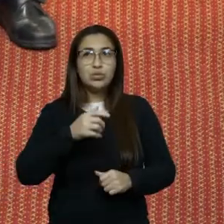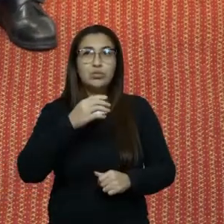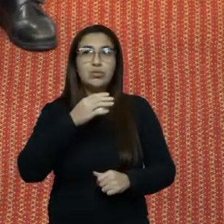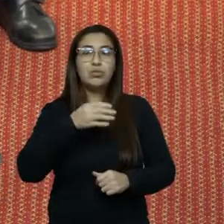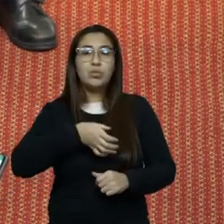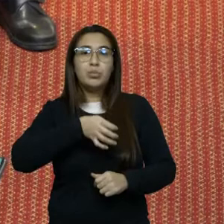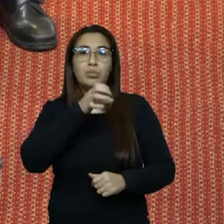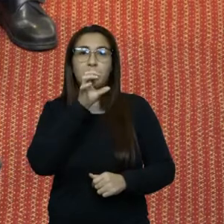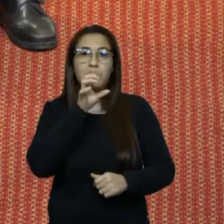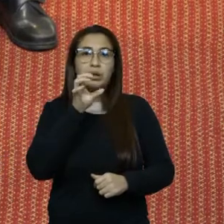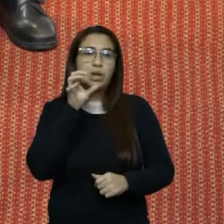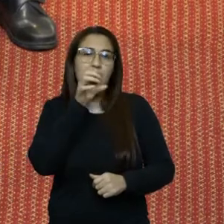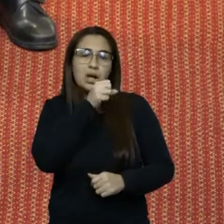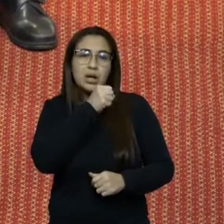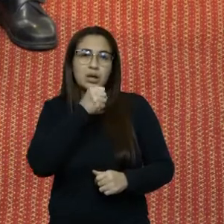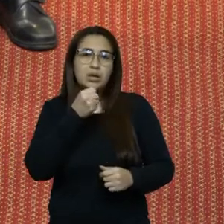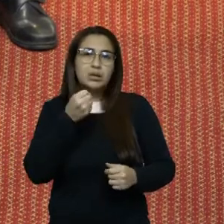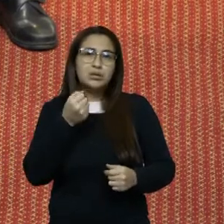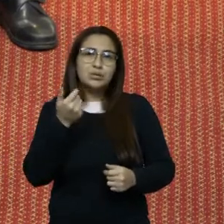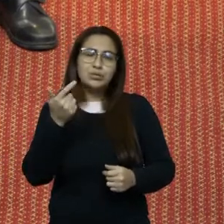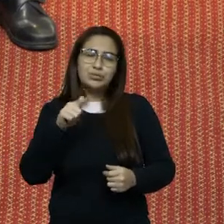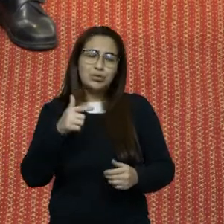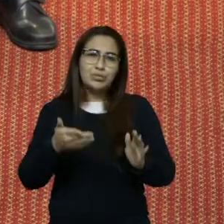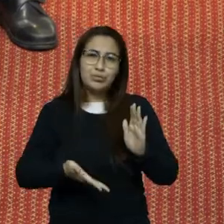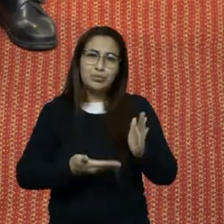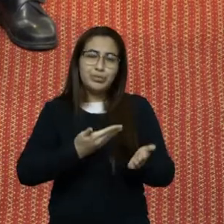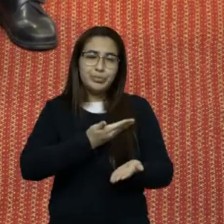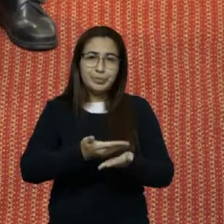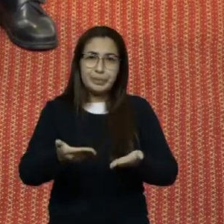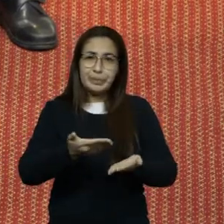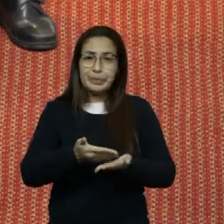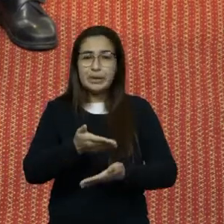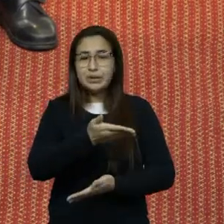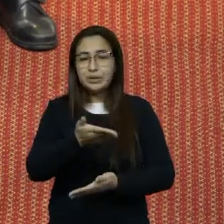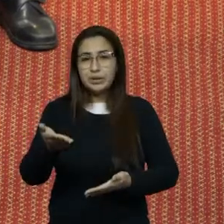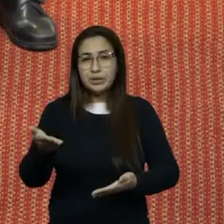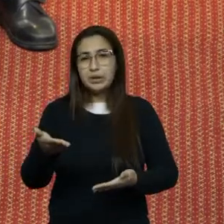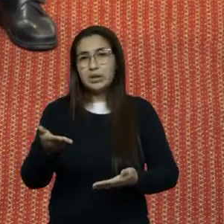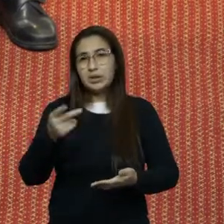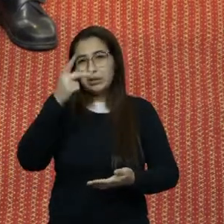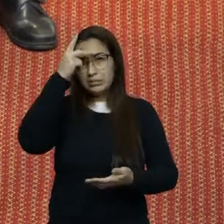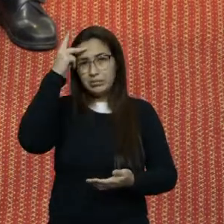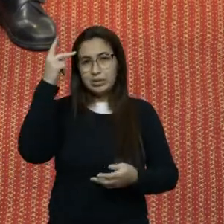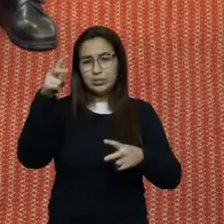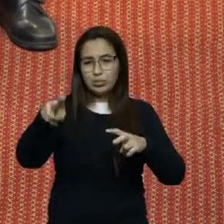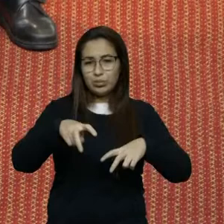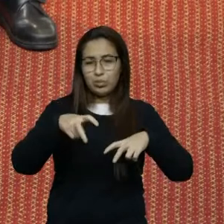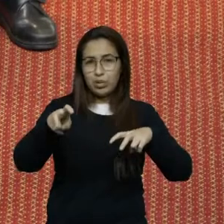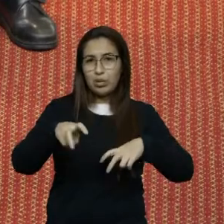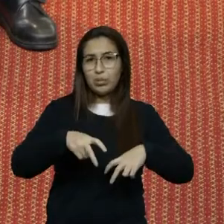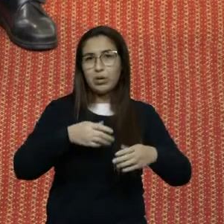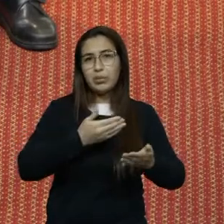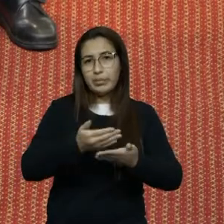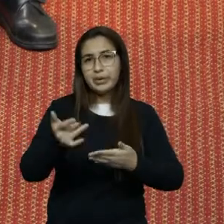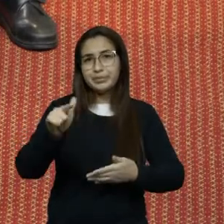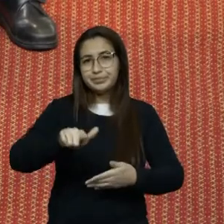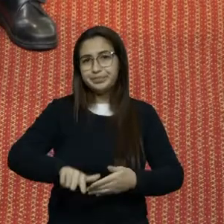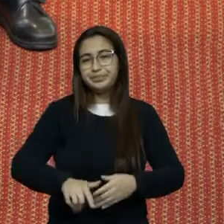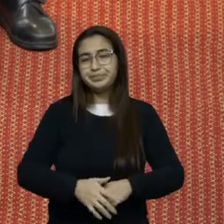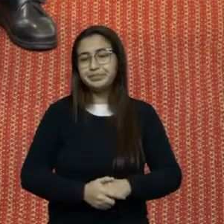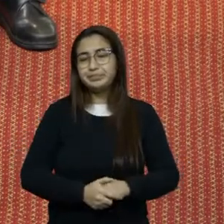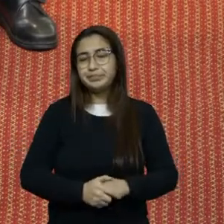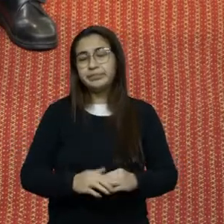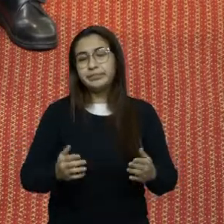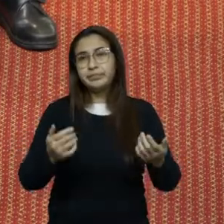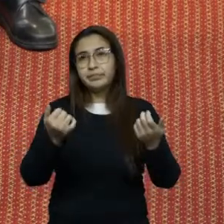quente porque aí vai dar tudo a perder e o nosso produtor rural o nosso homem Catarinense nosso da cadeia vai perder com isso então